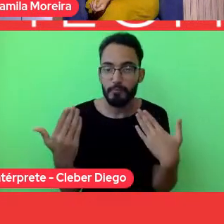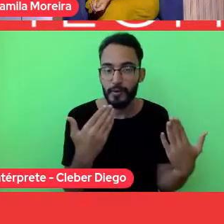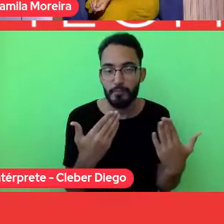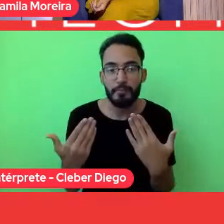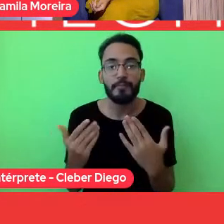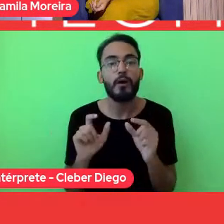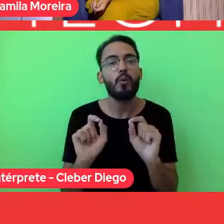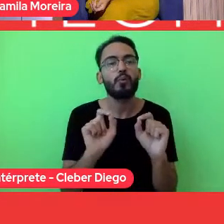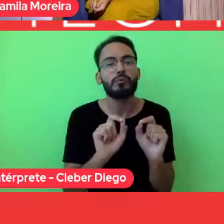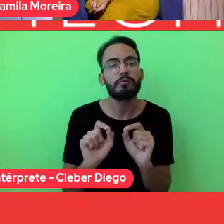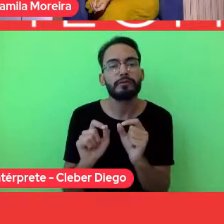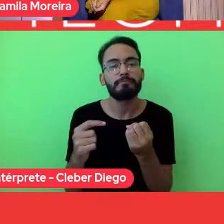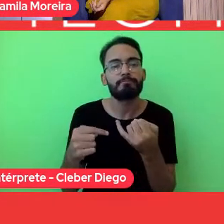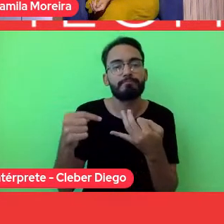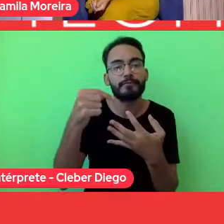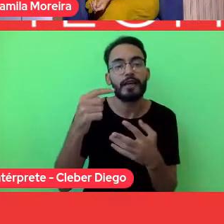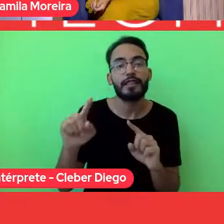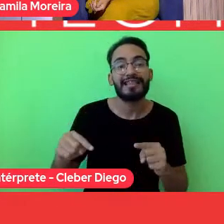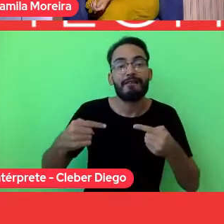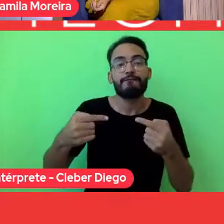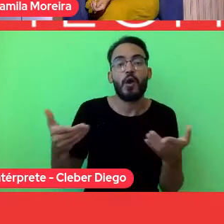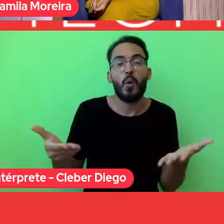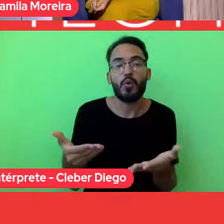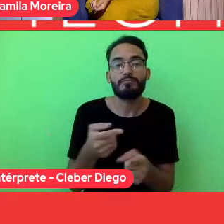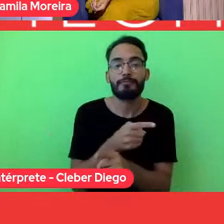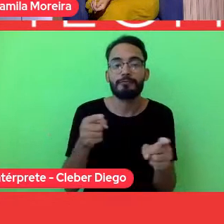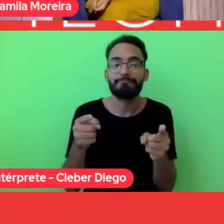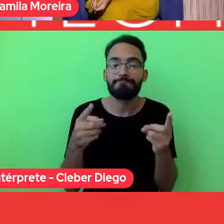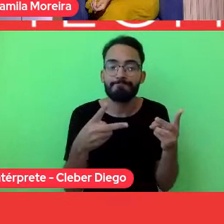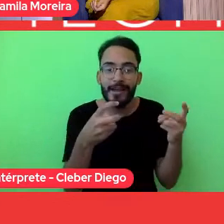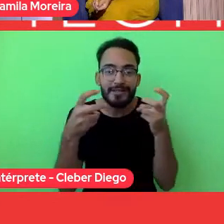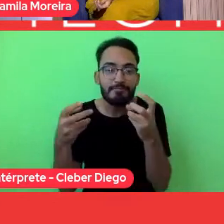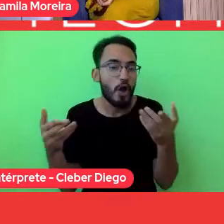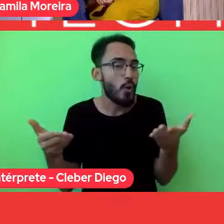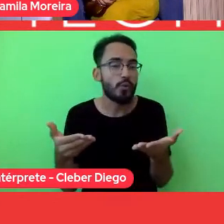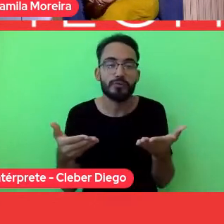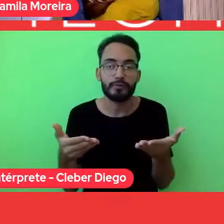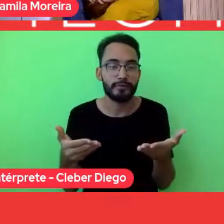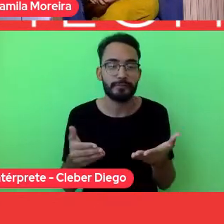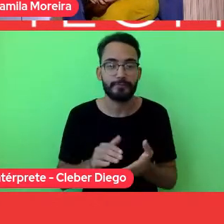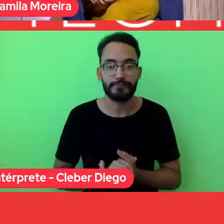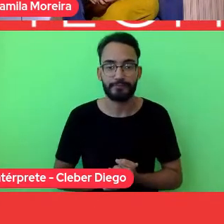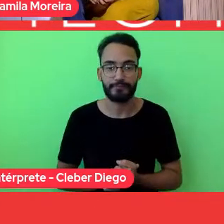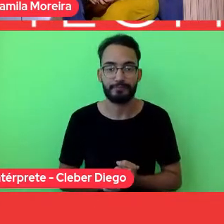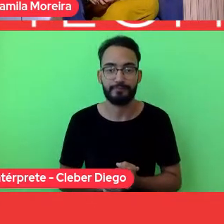que são esses desafios hoje para vocês? O que, que vocês enxergam hoje?